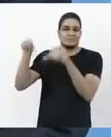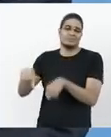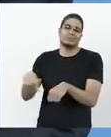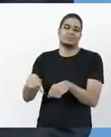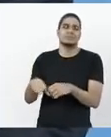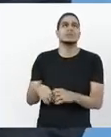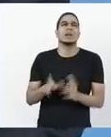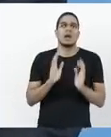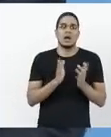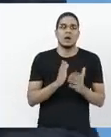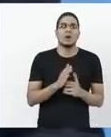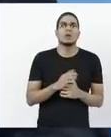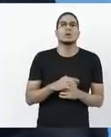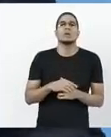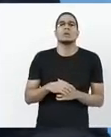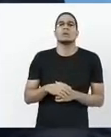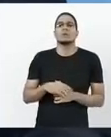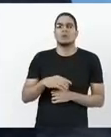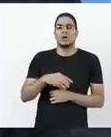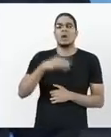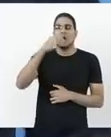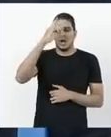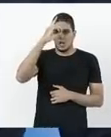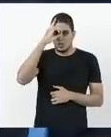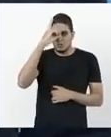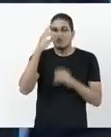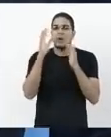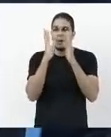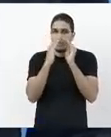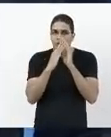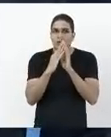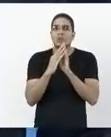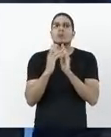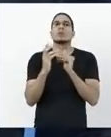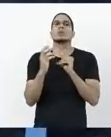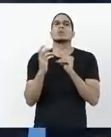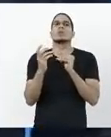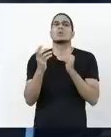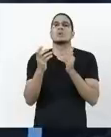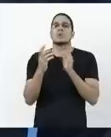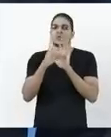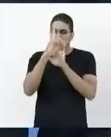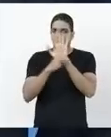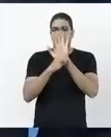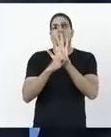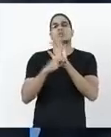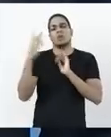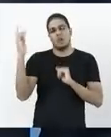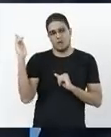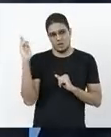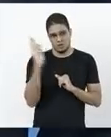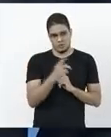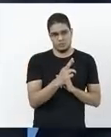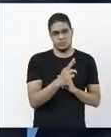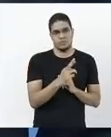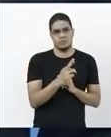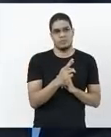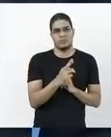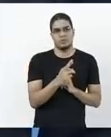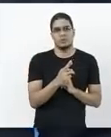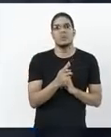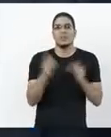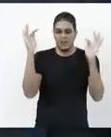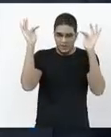Edmilson Rodrigues pleiteia direito de resposta baseado na fala do candidato Zenaldo Coutinho. No final do bloco daremos o